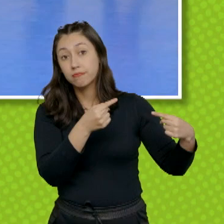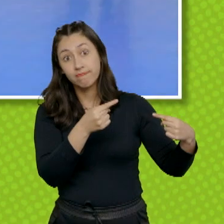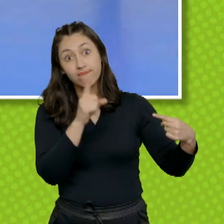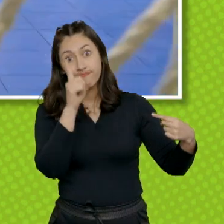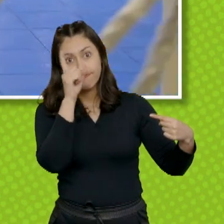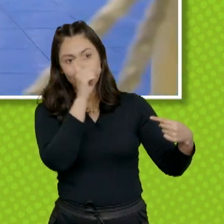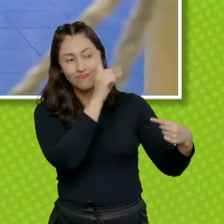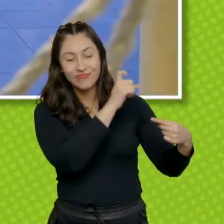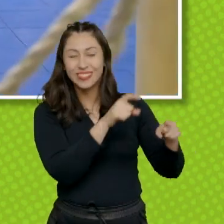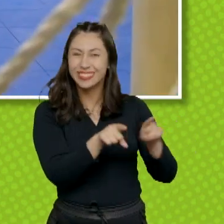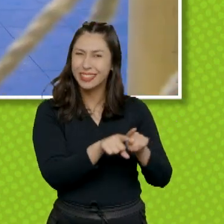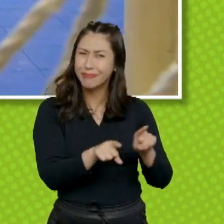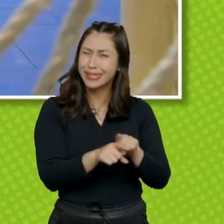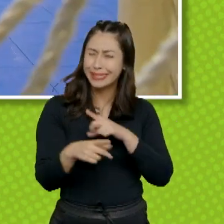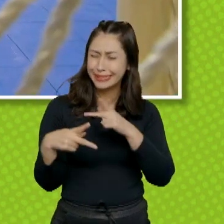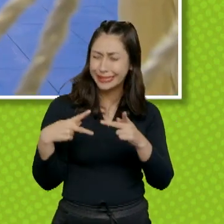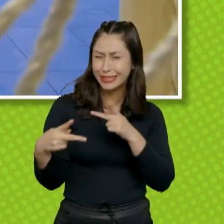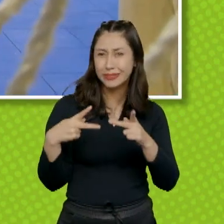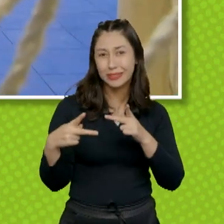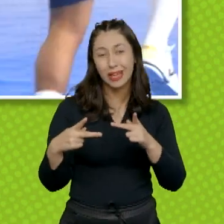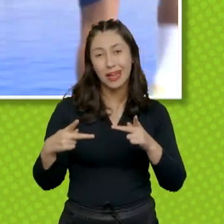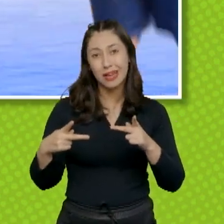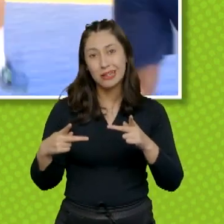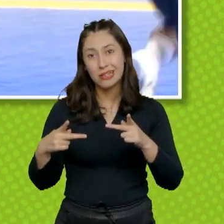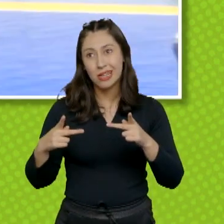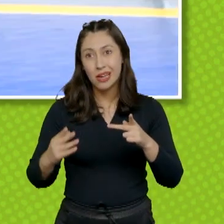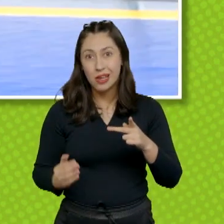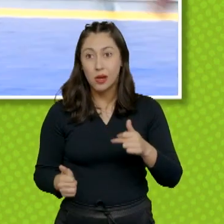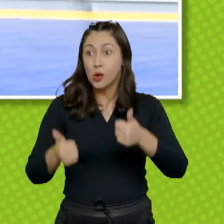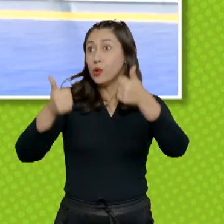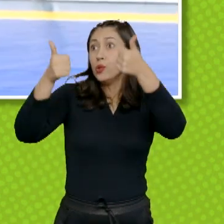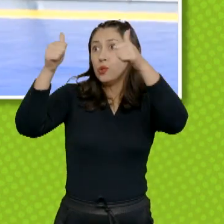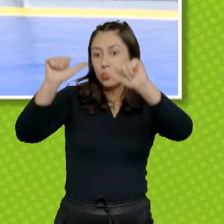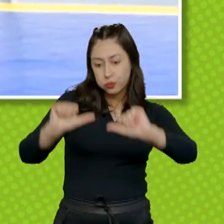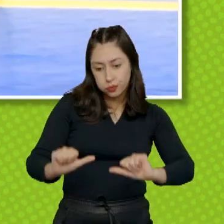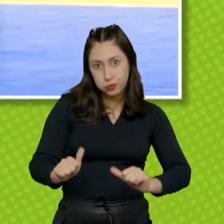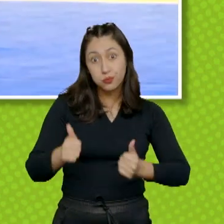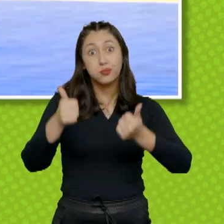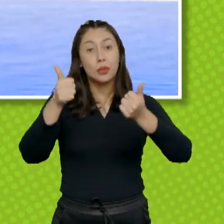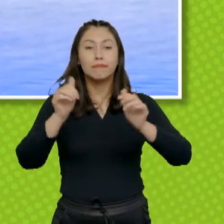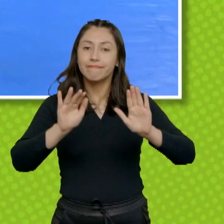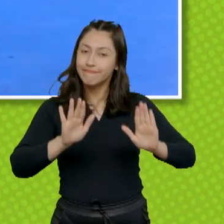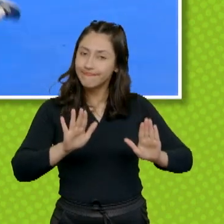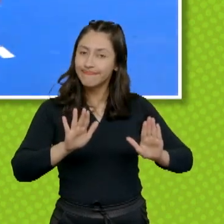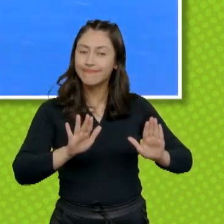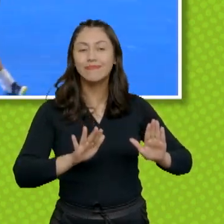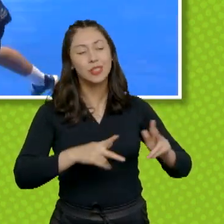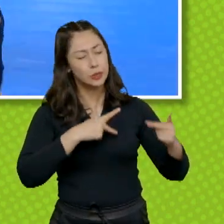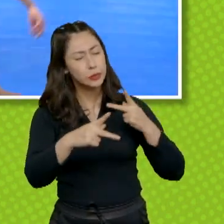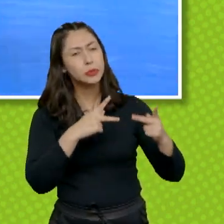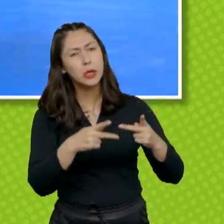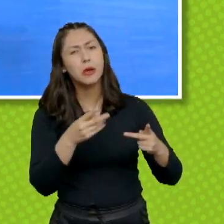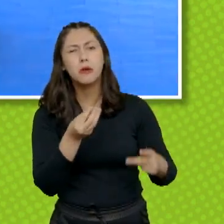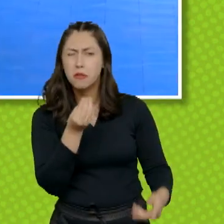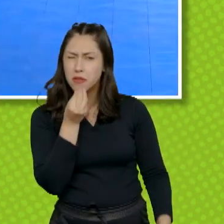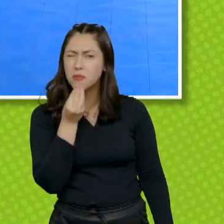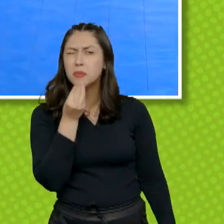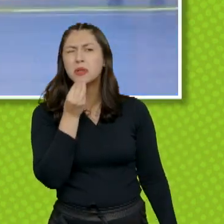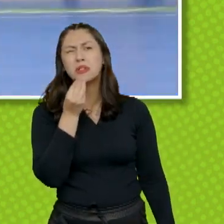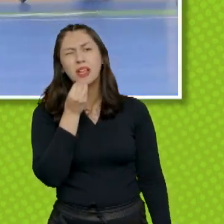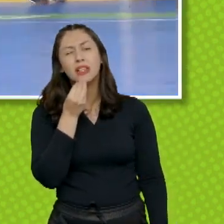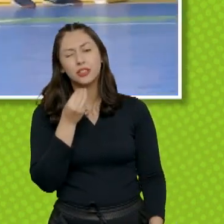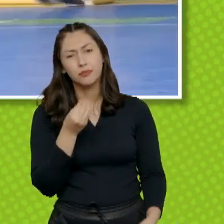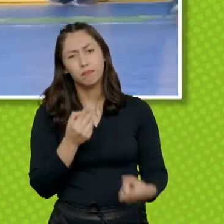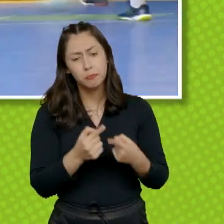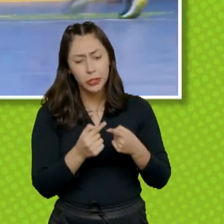próprio São José vem enfrentando nesse sobe e desce, nessa montanha-russa que vem enfrentando aí no campeonato, acho que o São José tem grandes chances de, por jogar em casa, né,